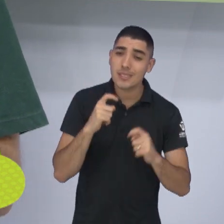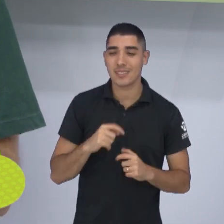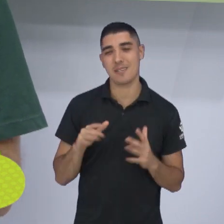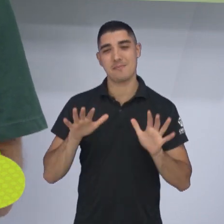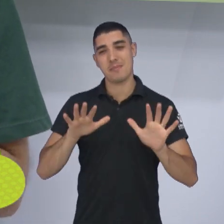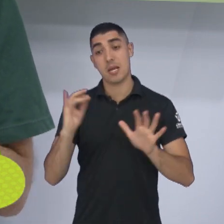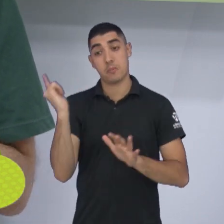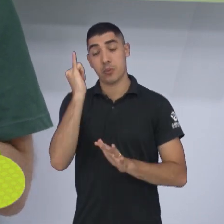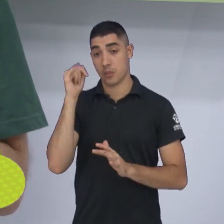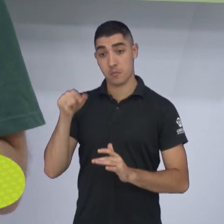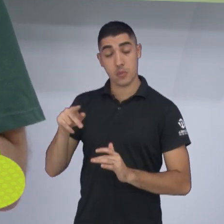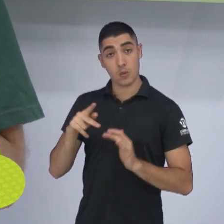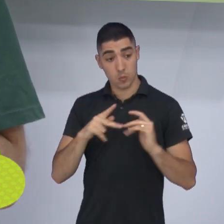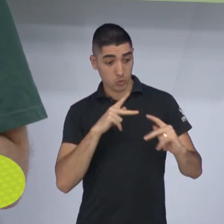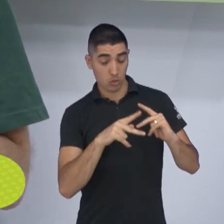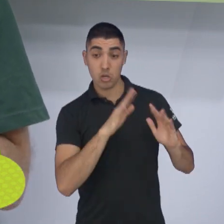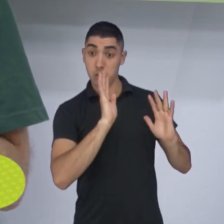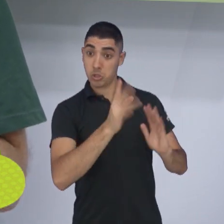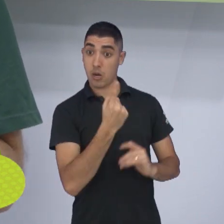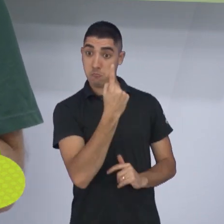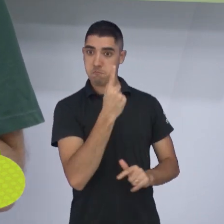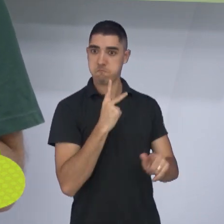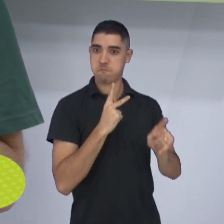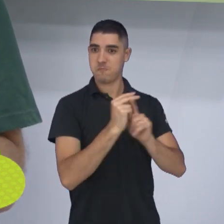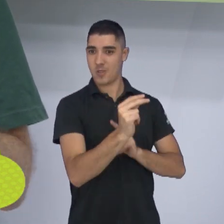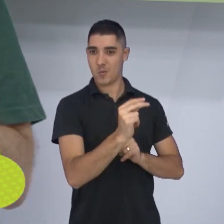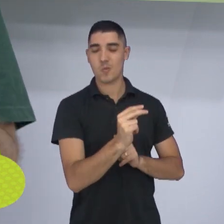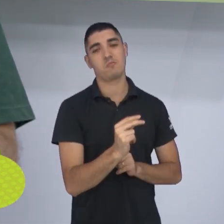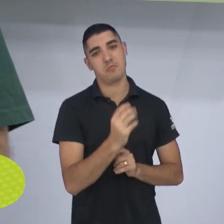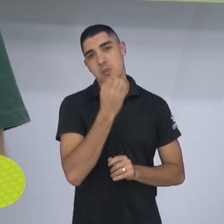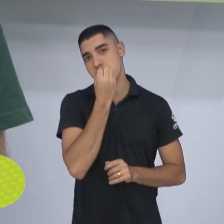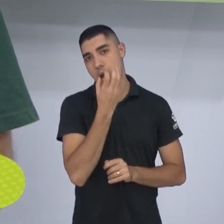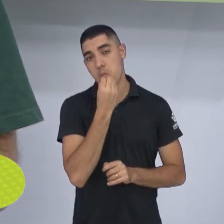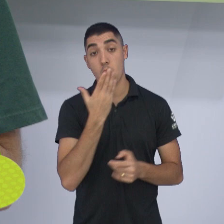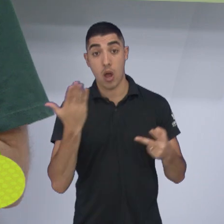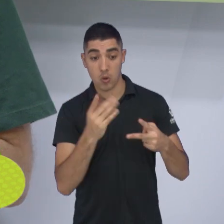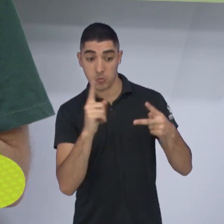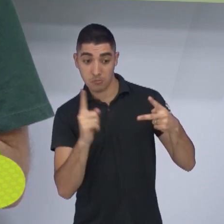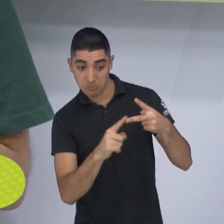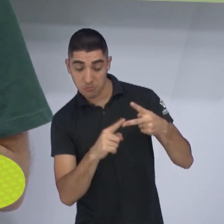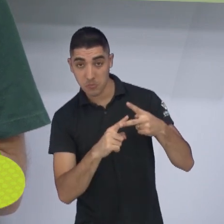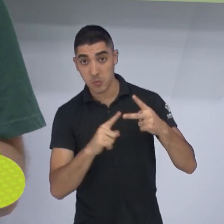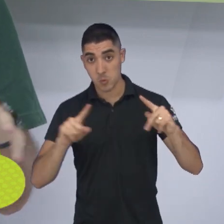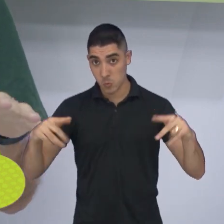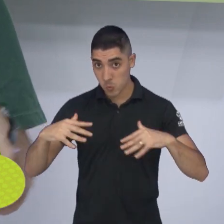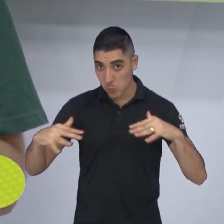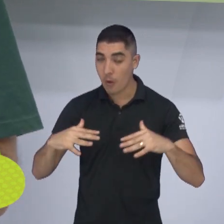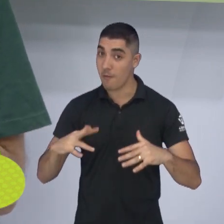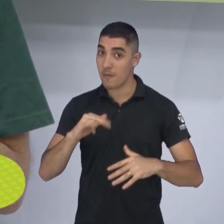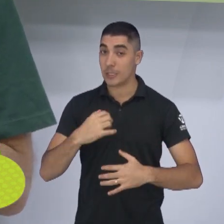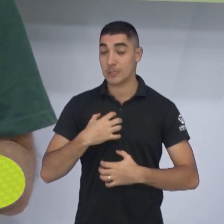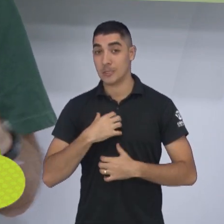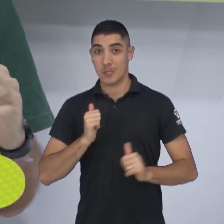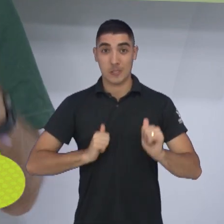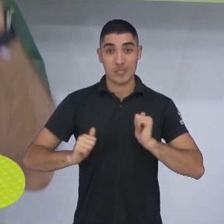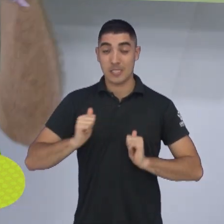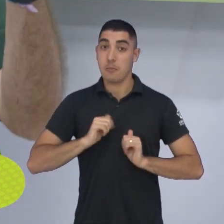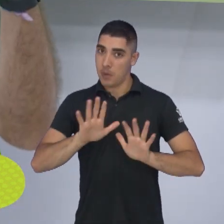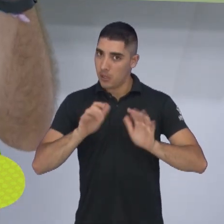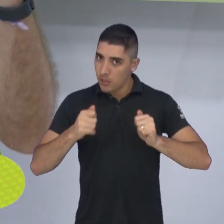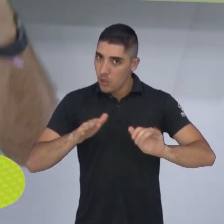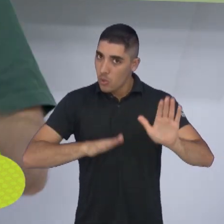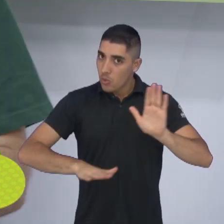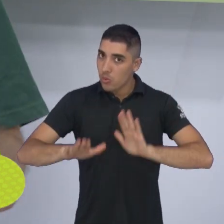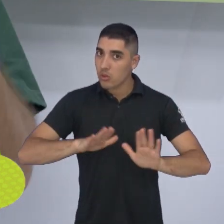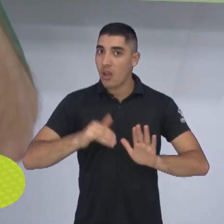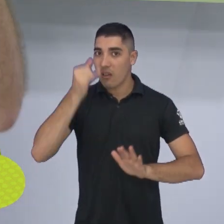que as meninas já tenham uma vitória na conta, né? E vão aí empolgadas para esse jogo contra o Santo André. Tem que tomar um pouco de cuidado para